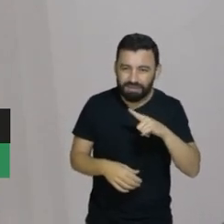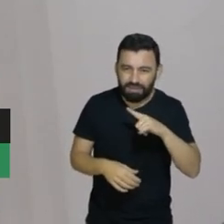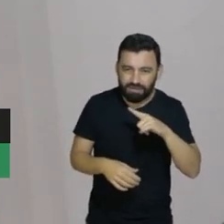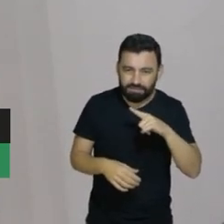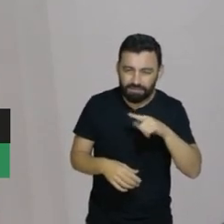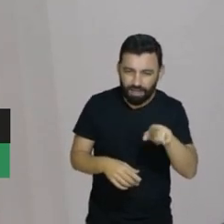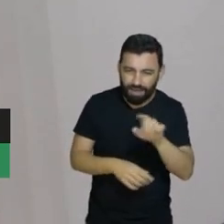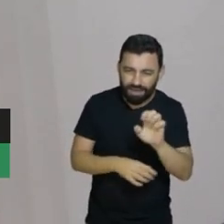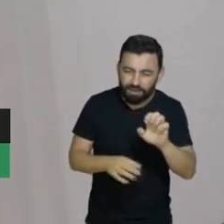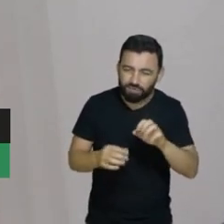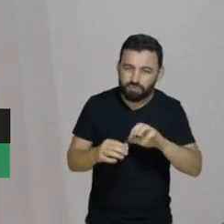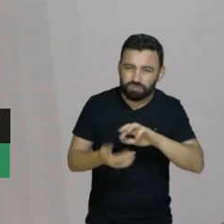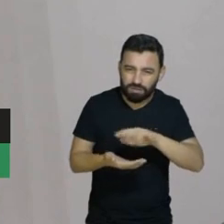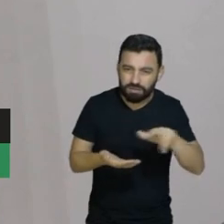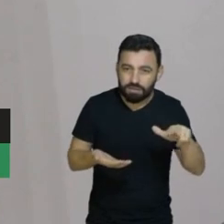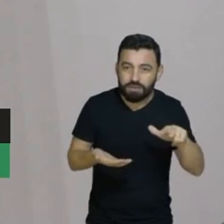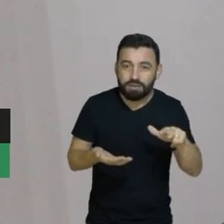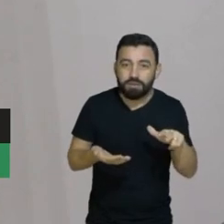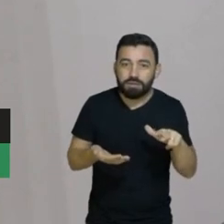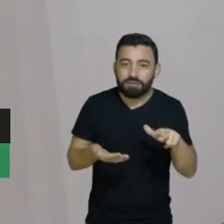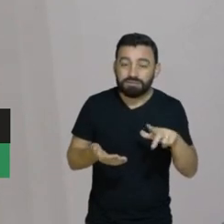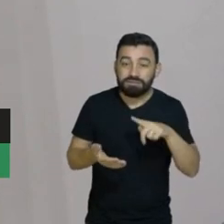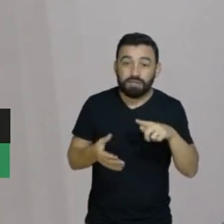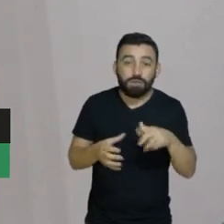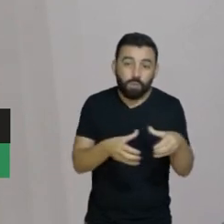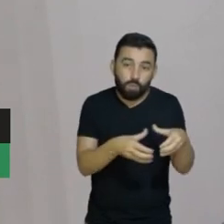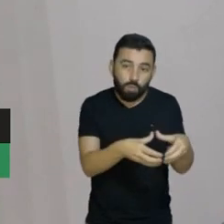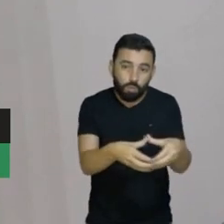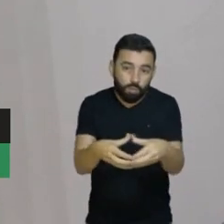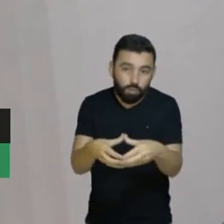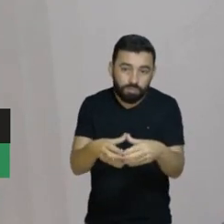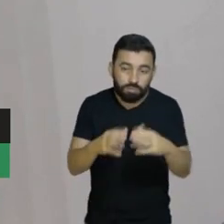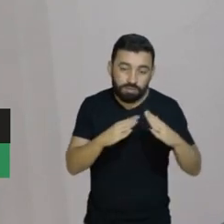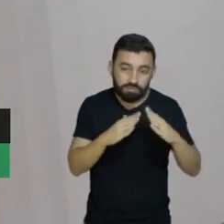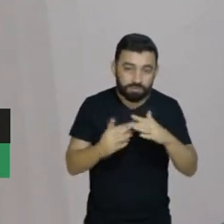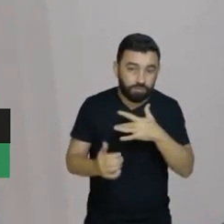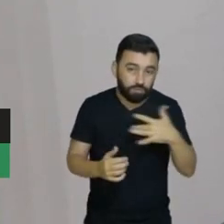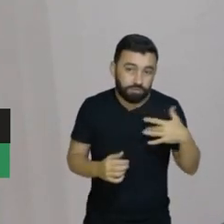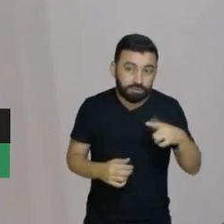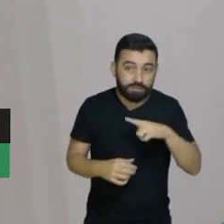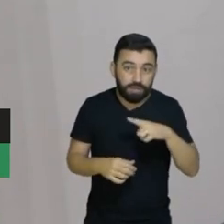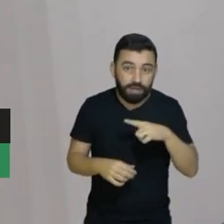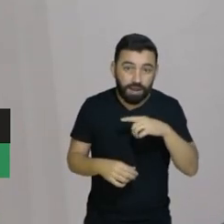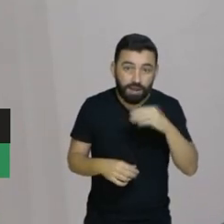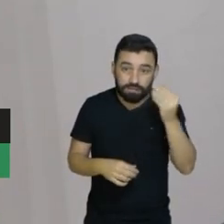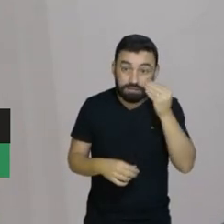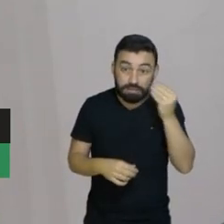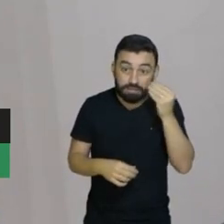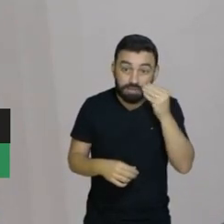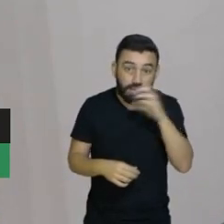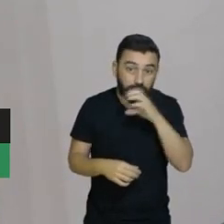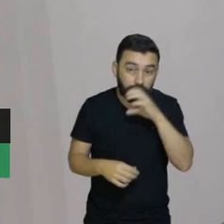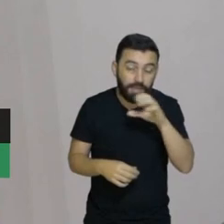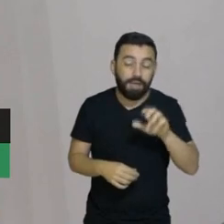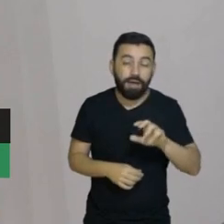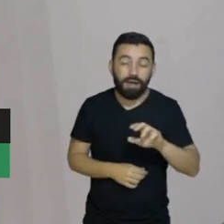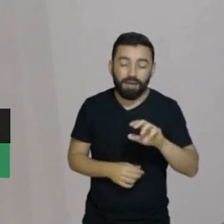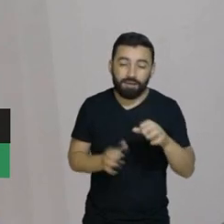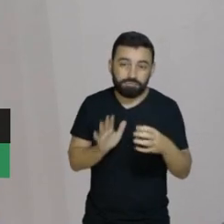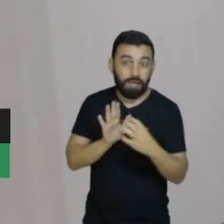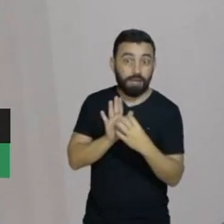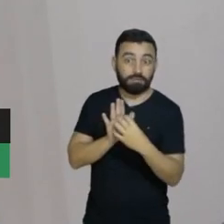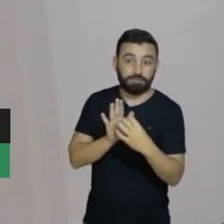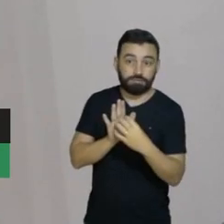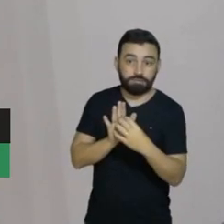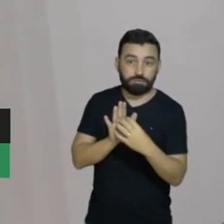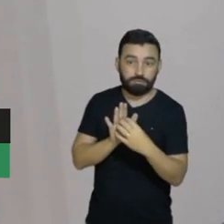si, além disso, se montam postinhos de saúde com testes rápidos de HIV, que não é uma coisa barata, e é uma coisa que eu pago, mesmo que fosse barata,